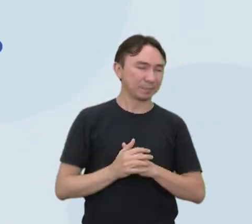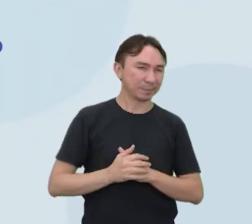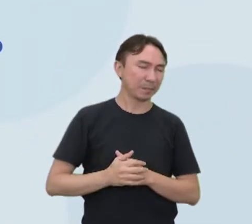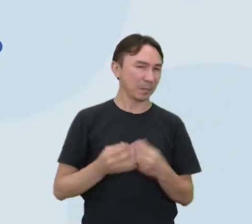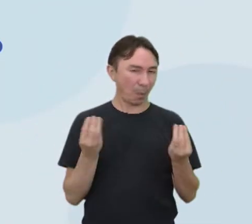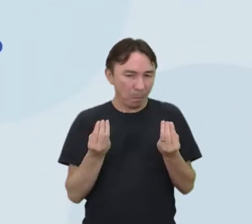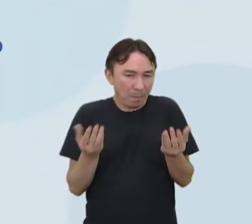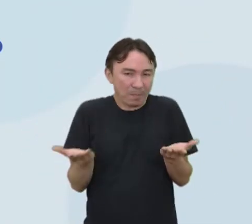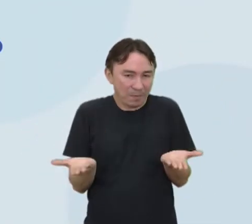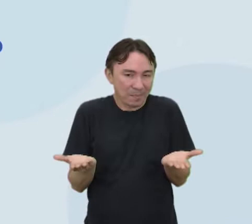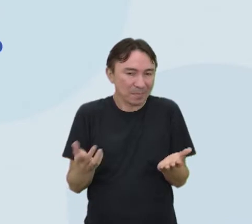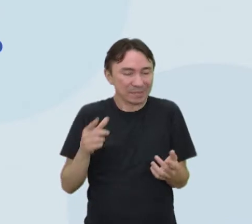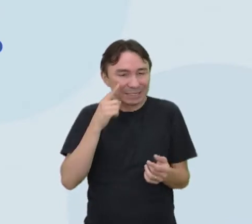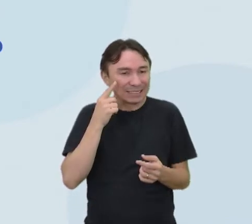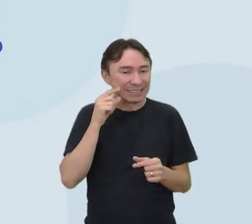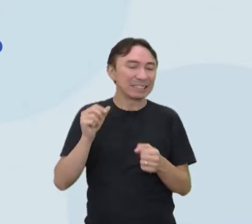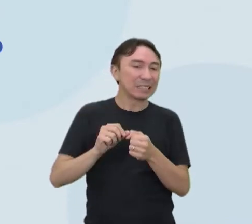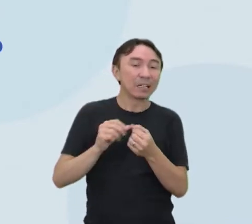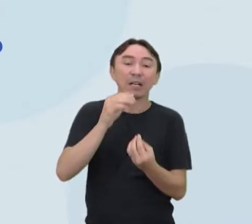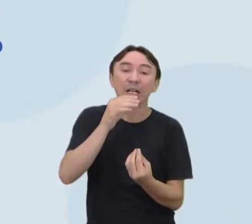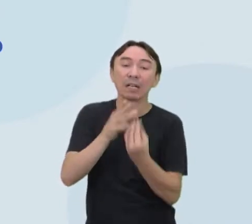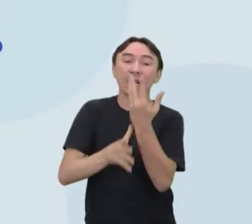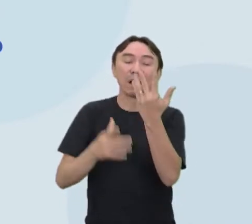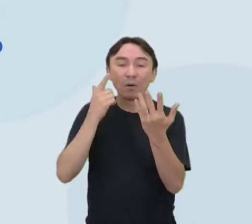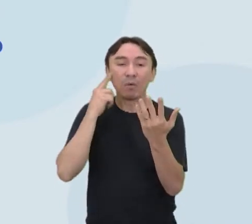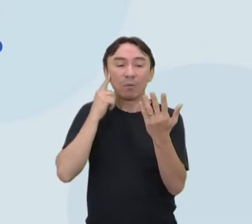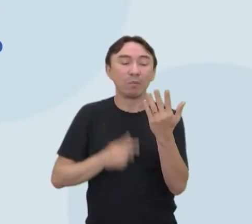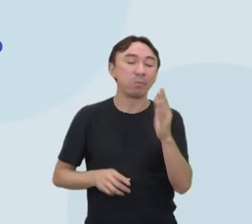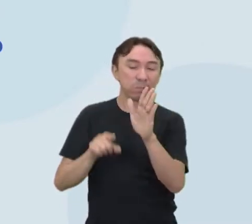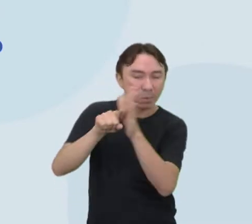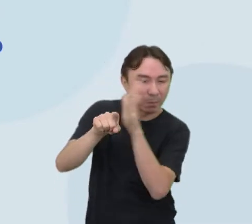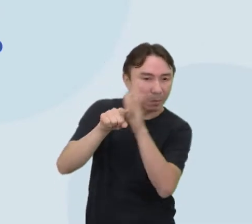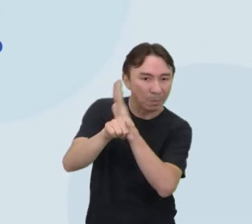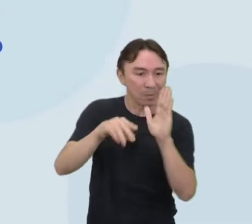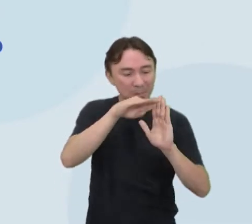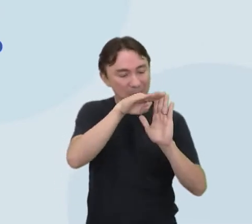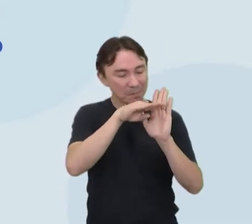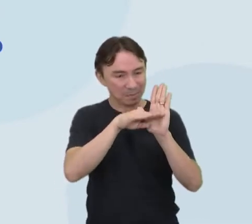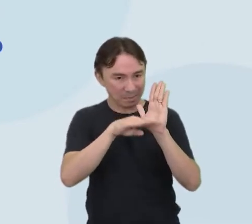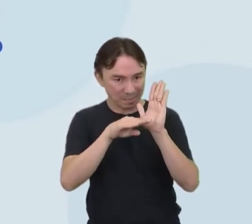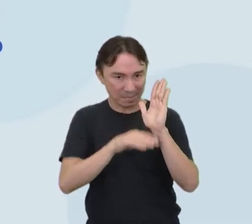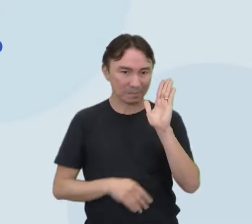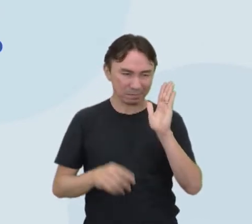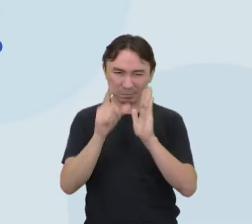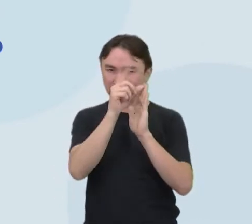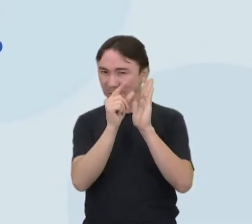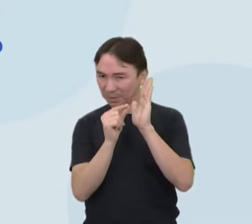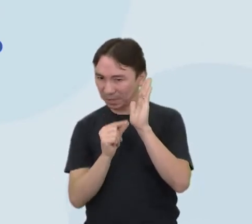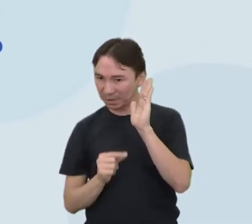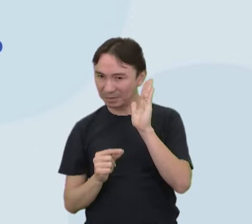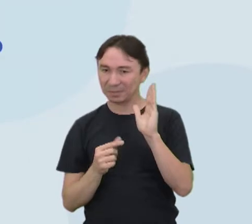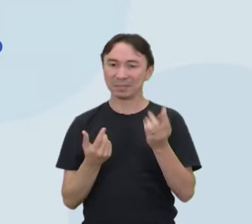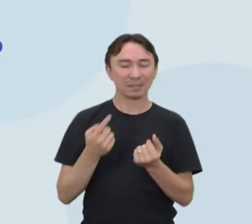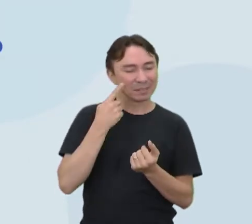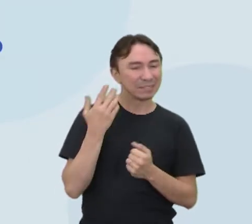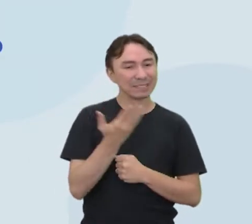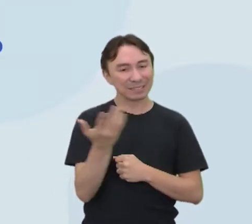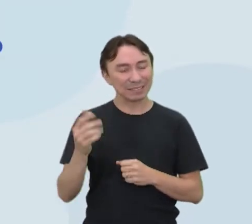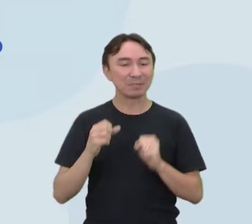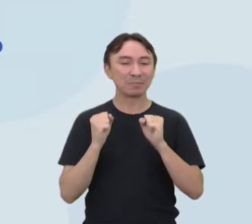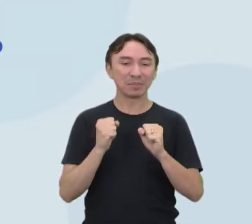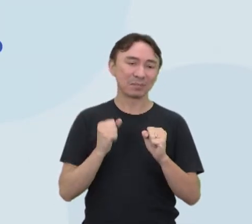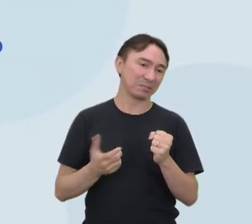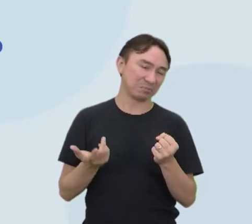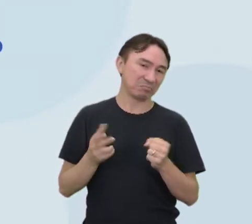Vamos criar um formulário eletrônico para inserir nossas questões da pesquisa, tá? Utilizando um recurso disponível aí pelo